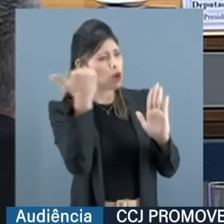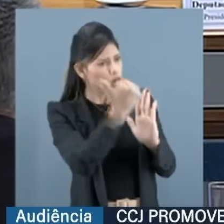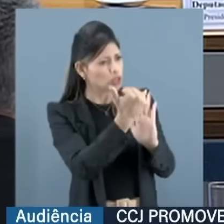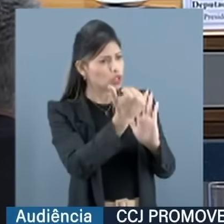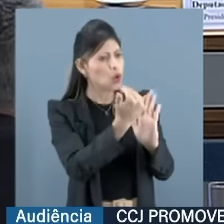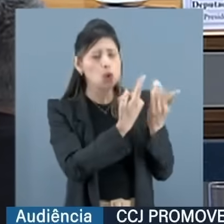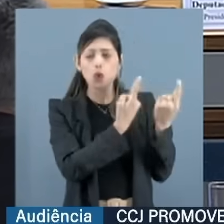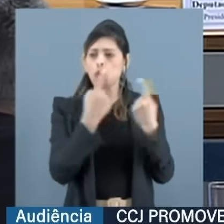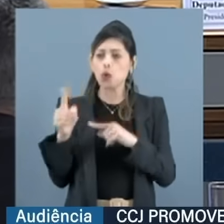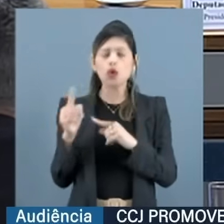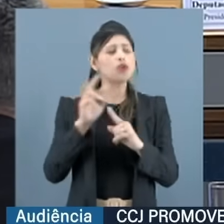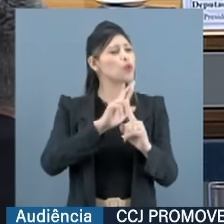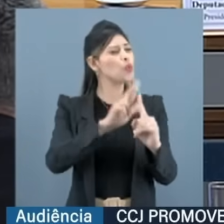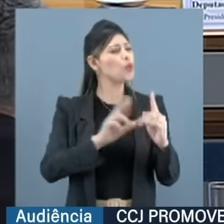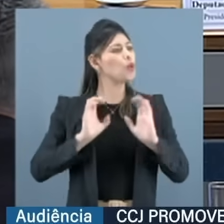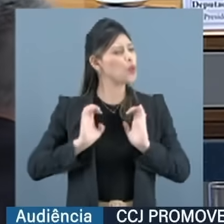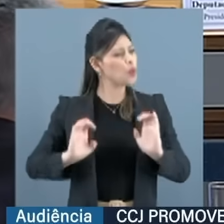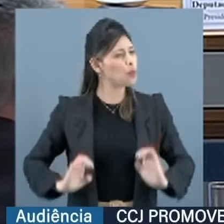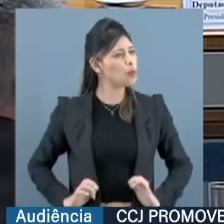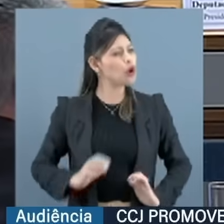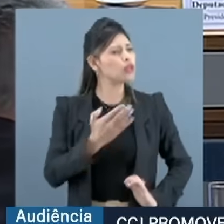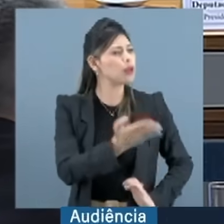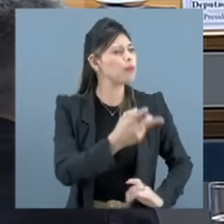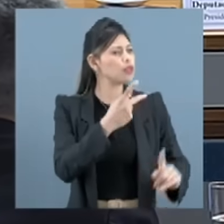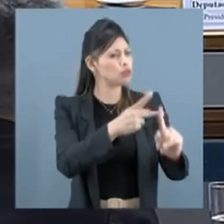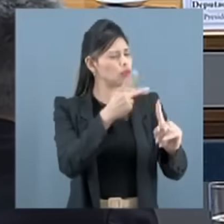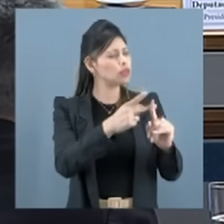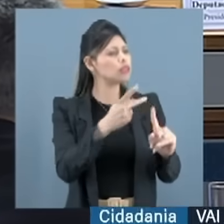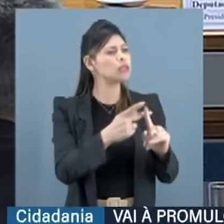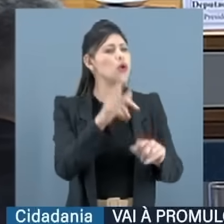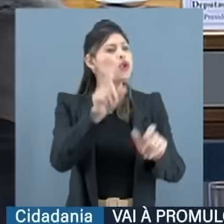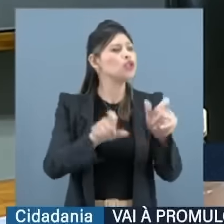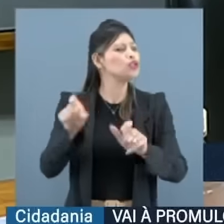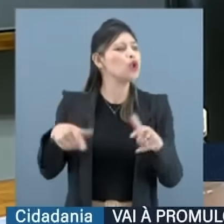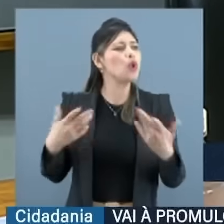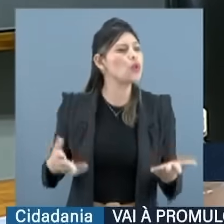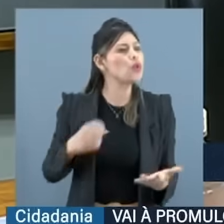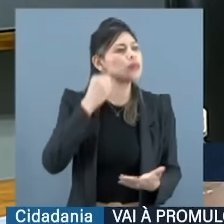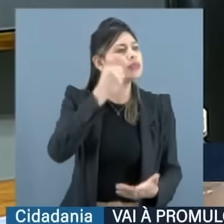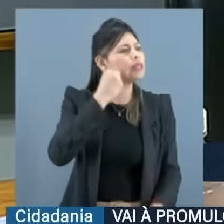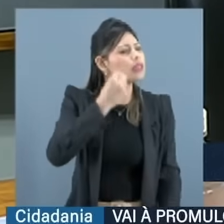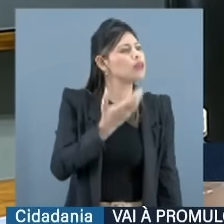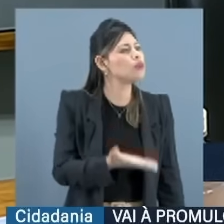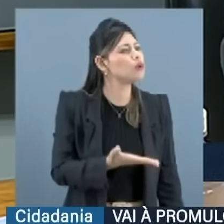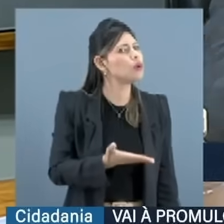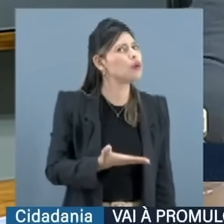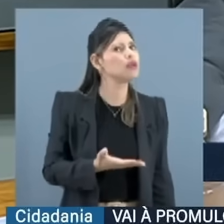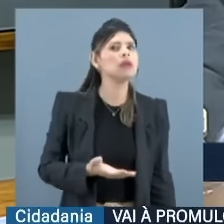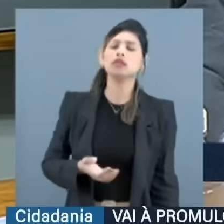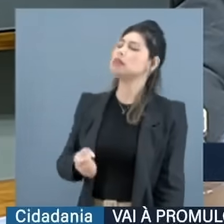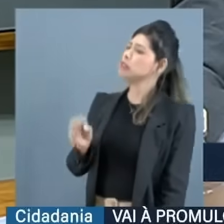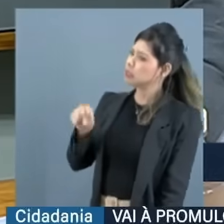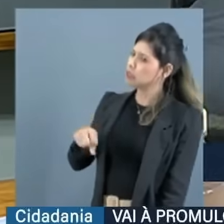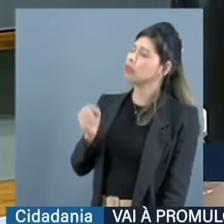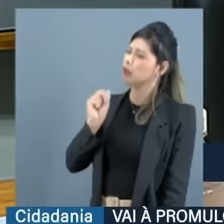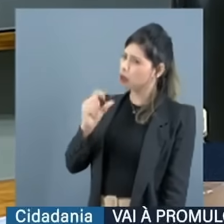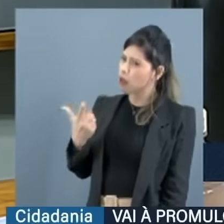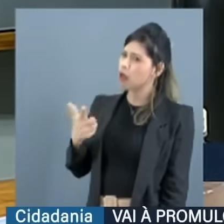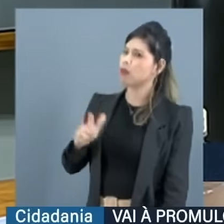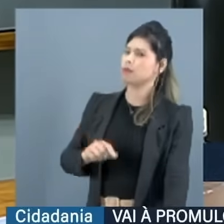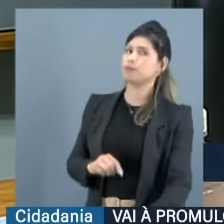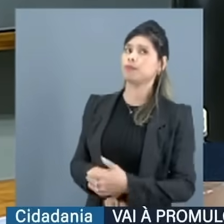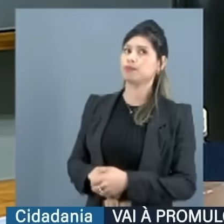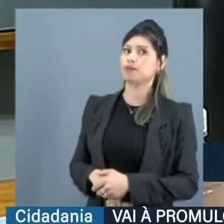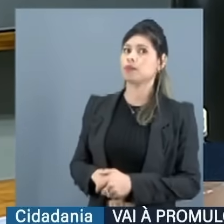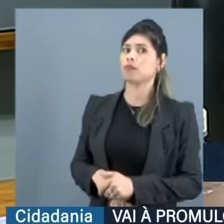comportamento do mérito da atuação parlamentar de algum deputado ou senador. Se Vossa Excelência me permitir... Claro, por favor. Vou ler só o pedido,